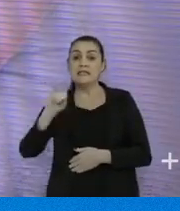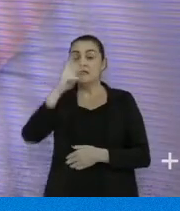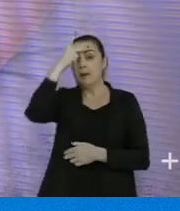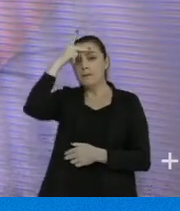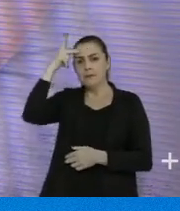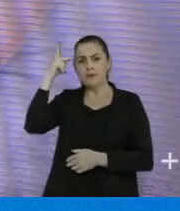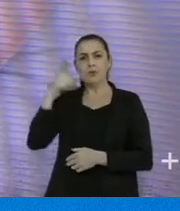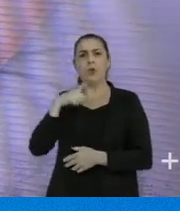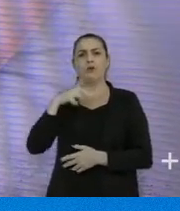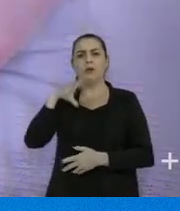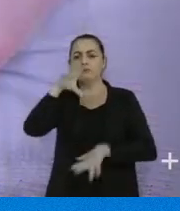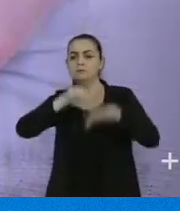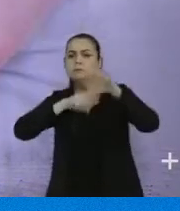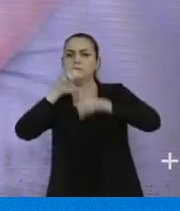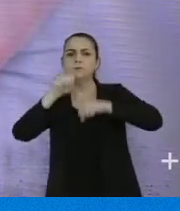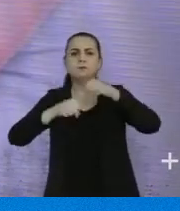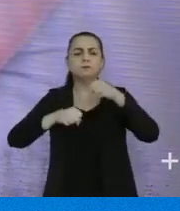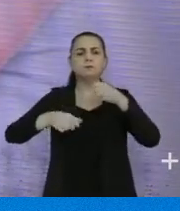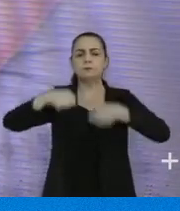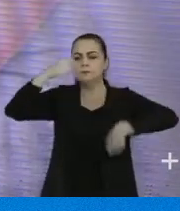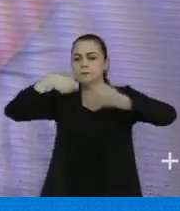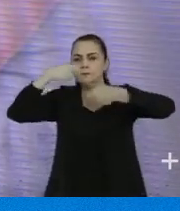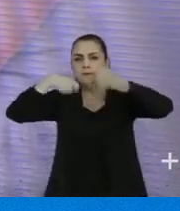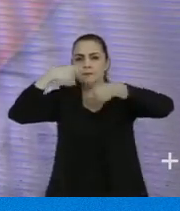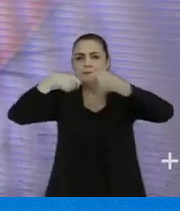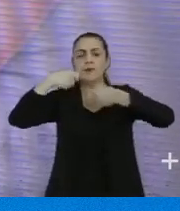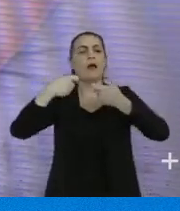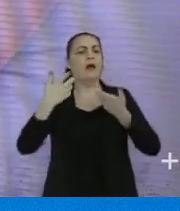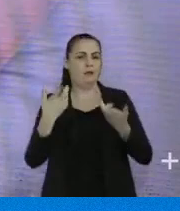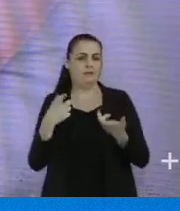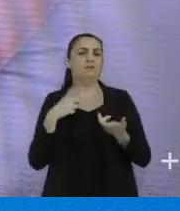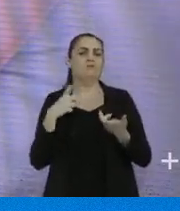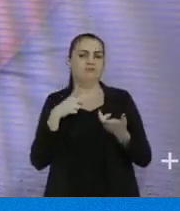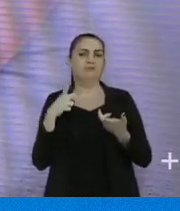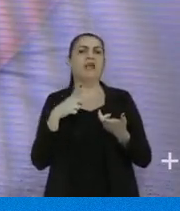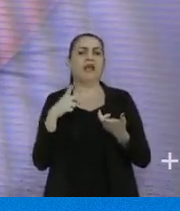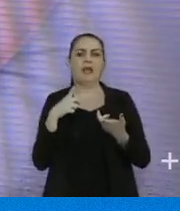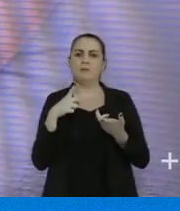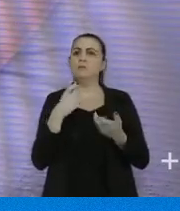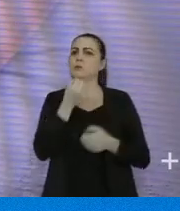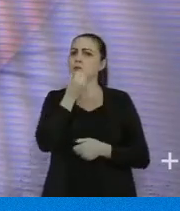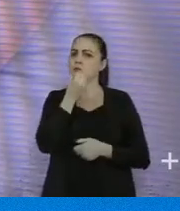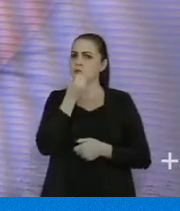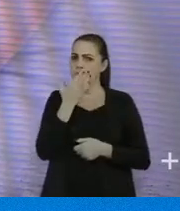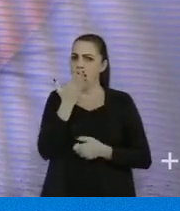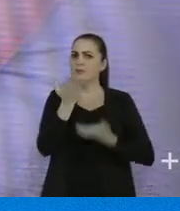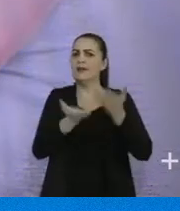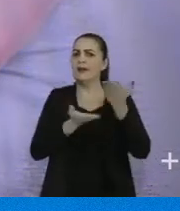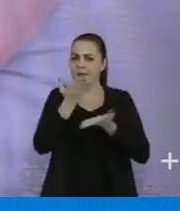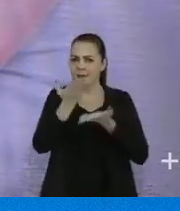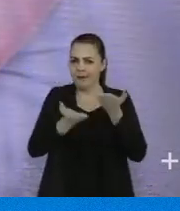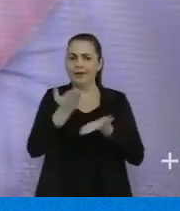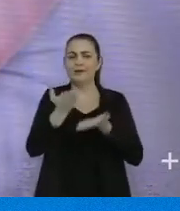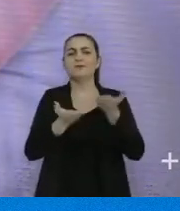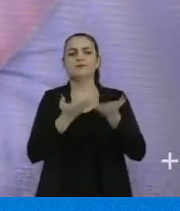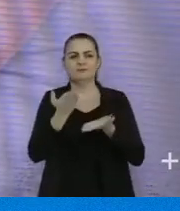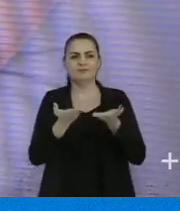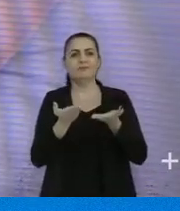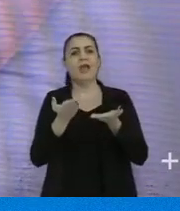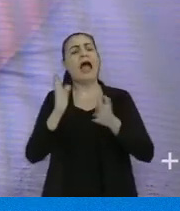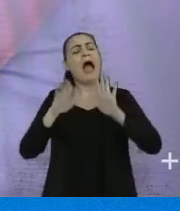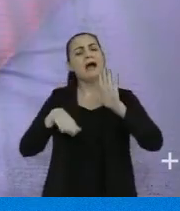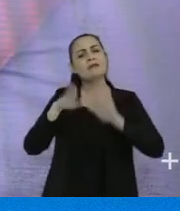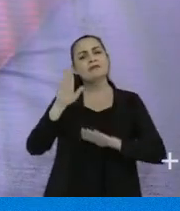compulsão alimentar. Tem menos tempo essa aprovação, mas tem eficácia muito grande. Sim, o tratamento muitas vezes não é com